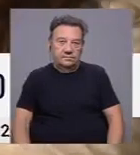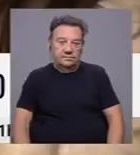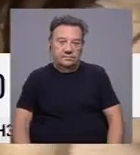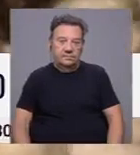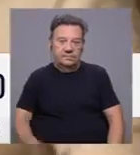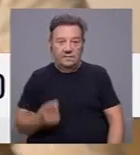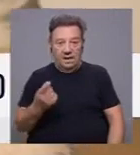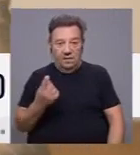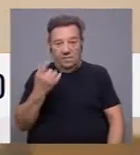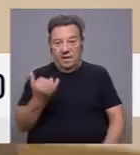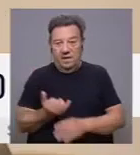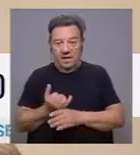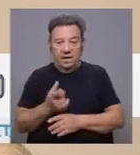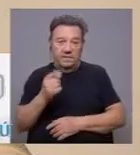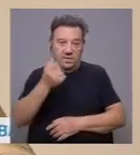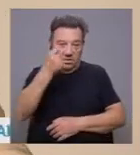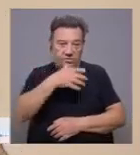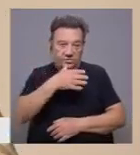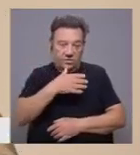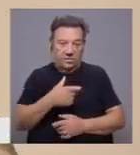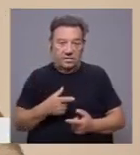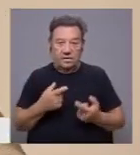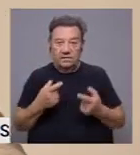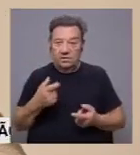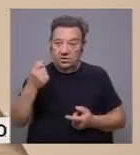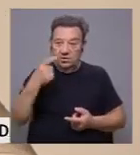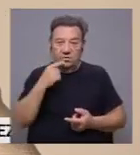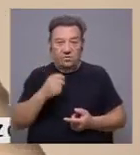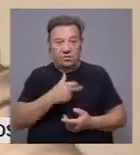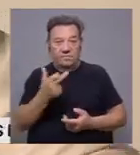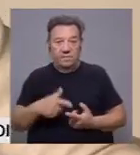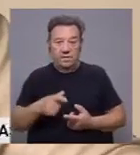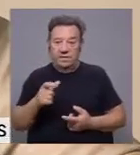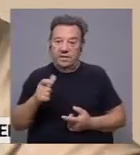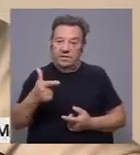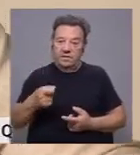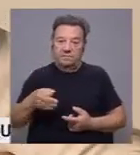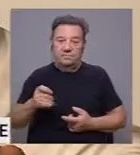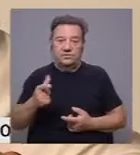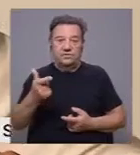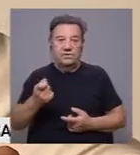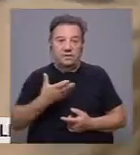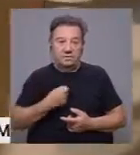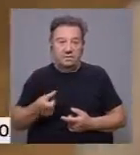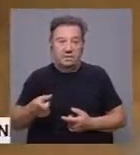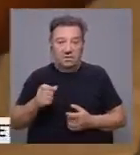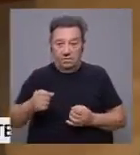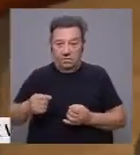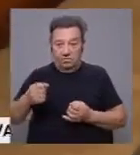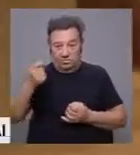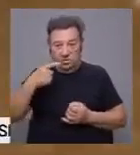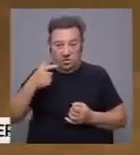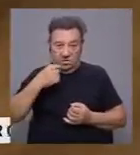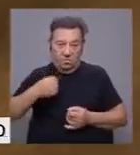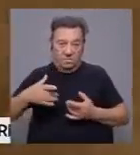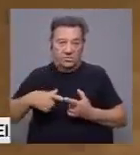Era uma ilha e é um conto. Tem esta história um nome, A Tempestade, porque é assim que a história tem início, com ventos